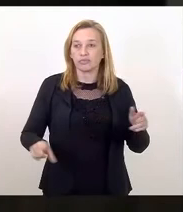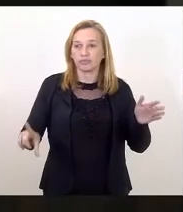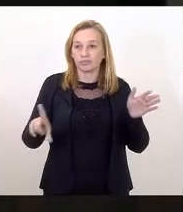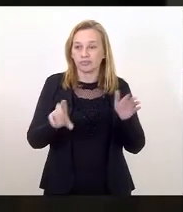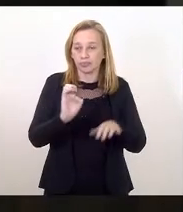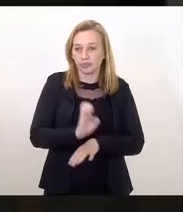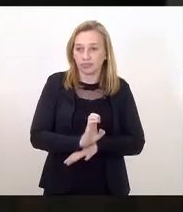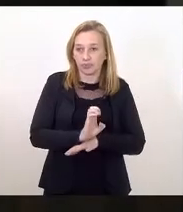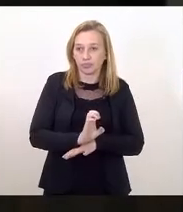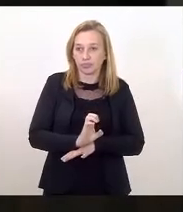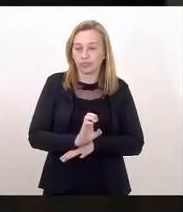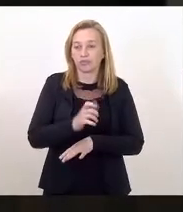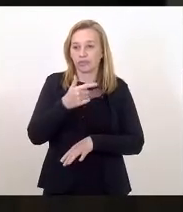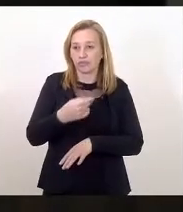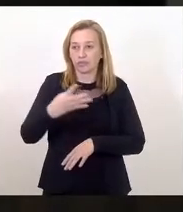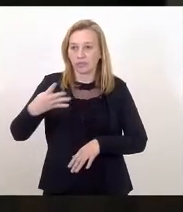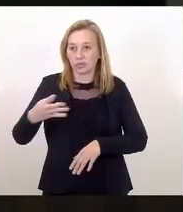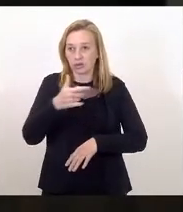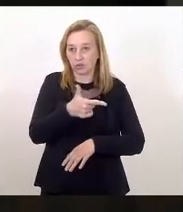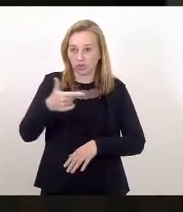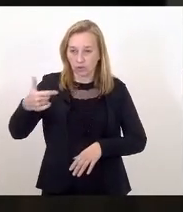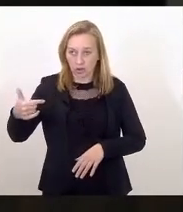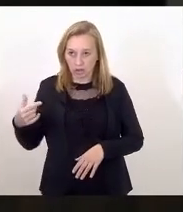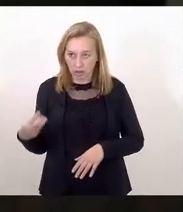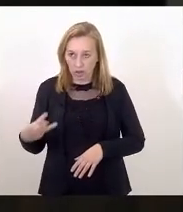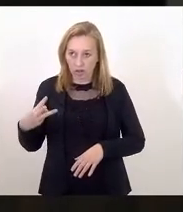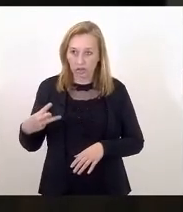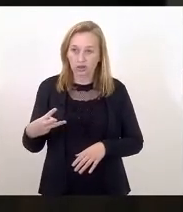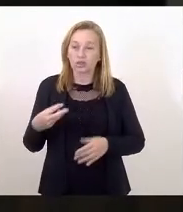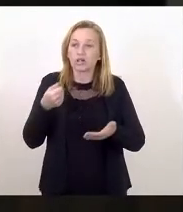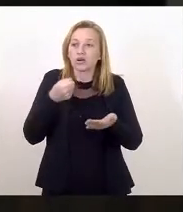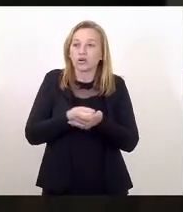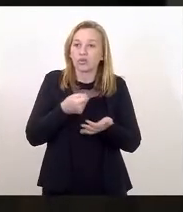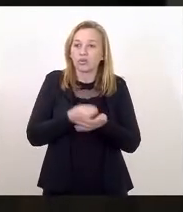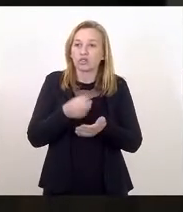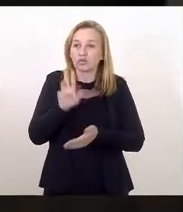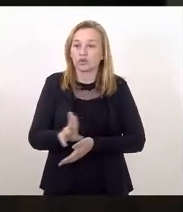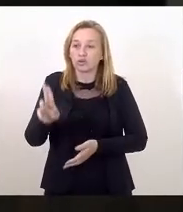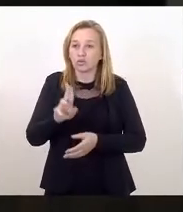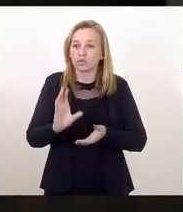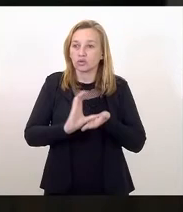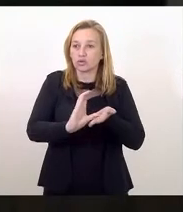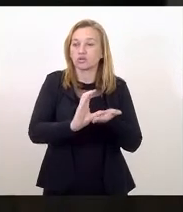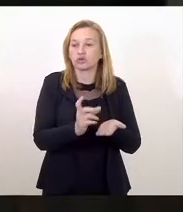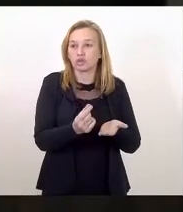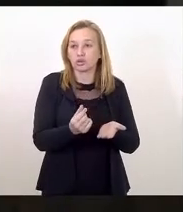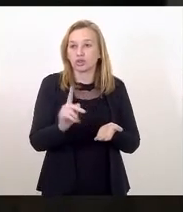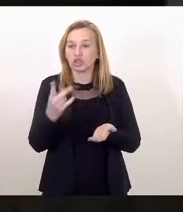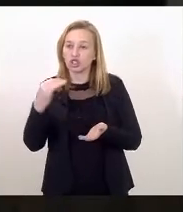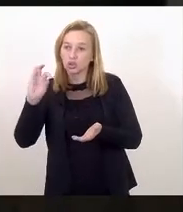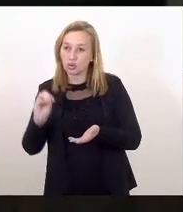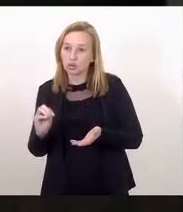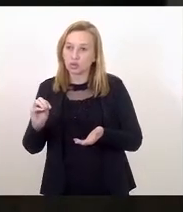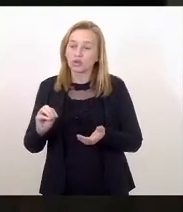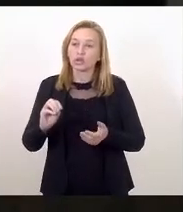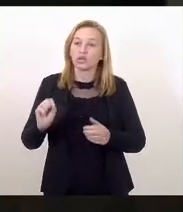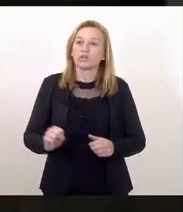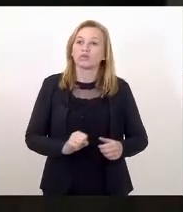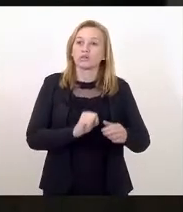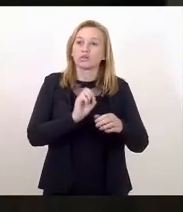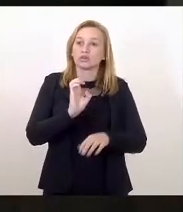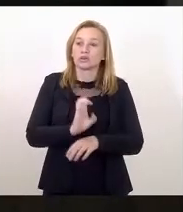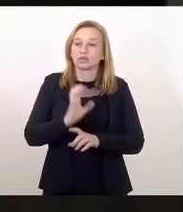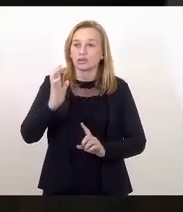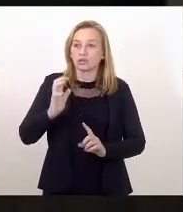.247, de 16 de dezembro de 2003, dispõe sobre a cobrança pela utilização dos recursos hídricos de domínio do Estado do Rio de Janeiro e das outras